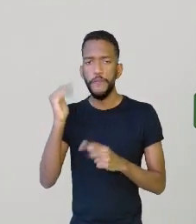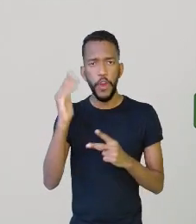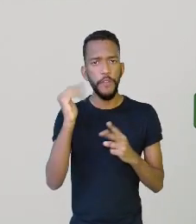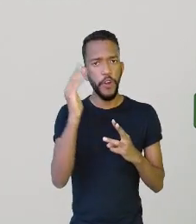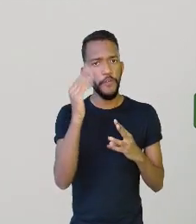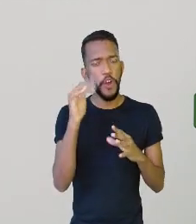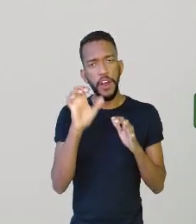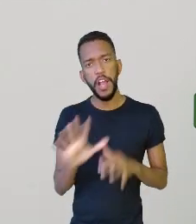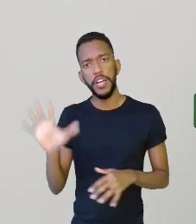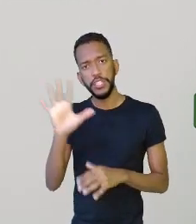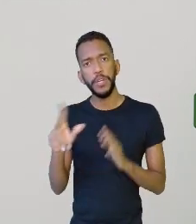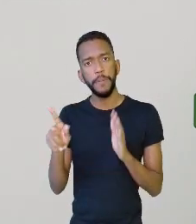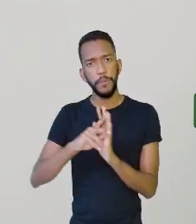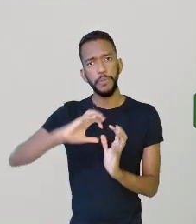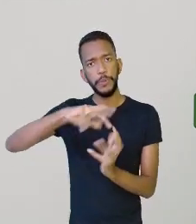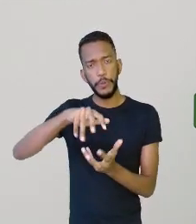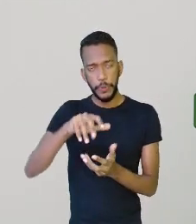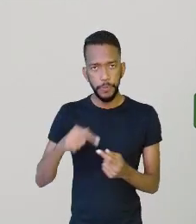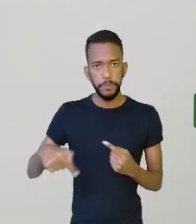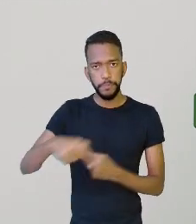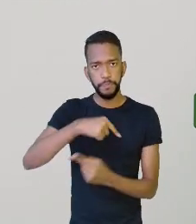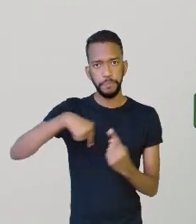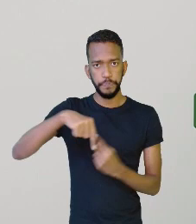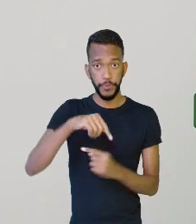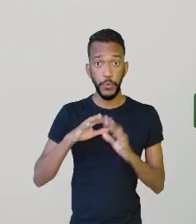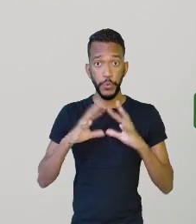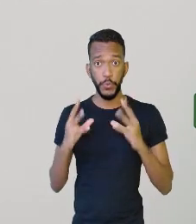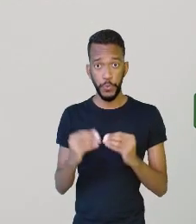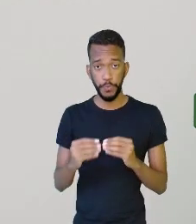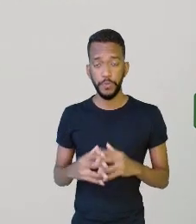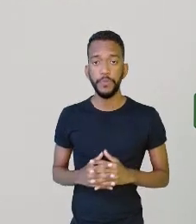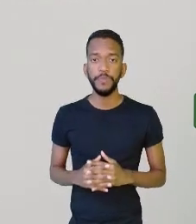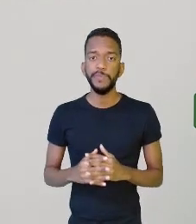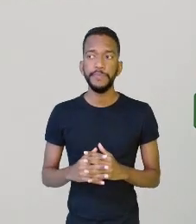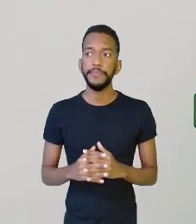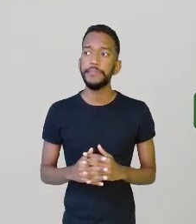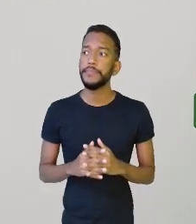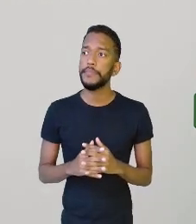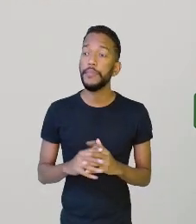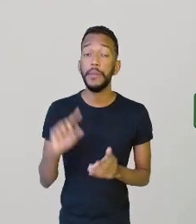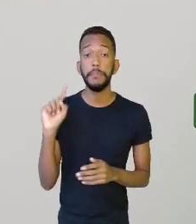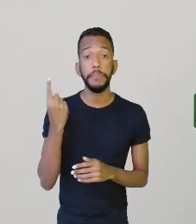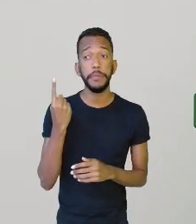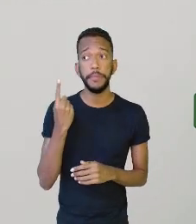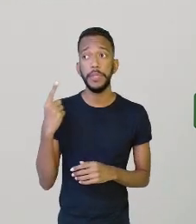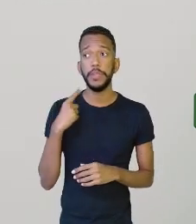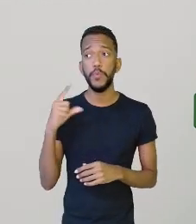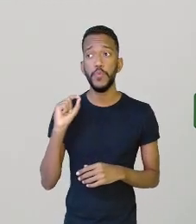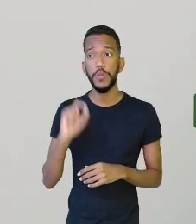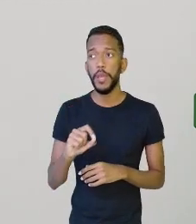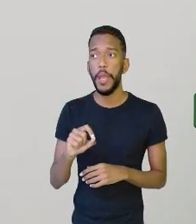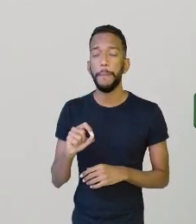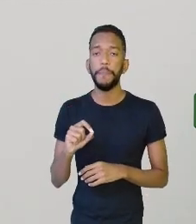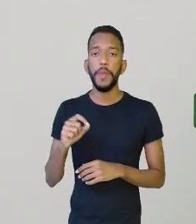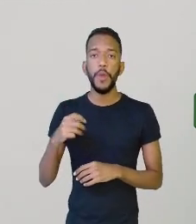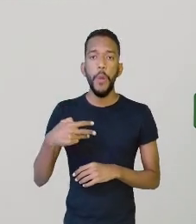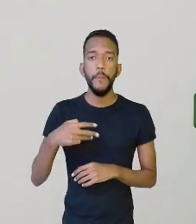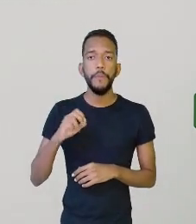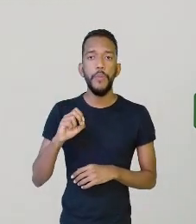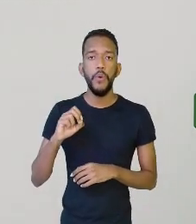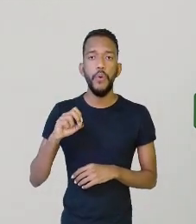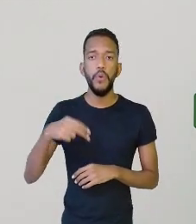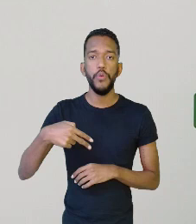outras regiões do mundo inteiro. Primeiro é que nós tínhamos a monocultura. O que